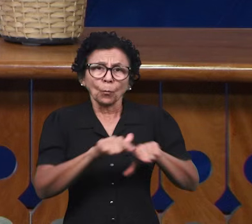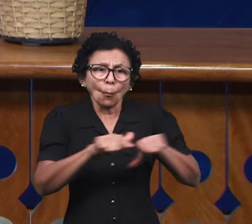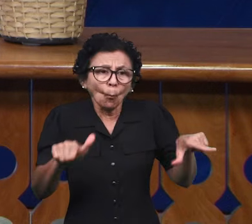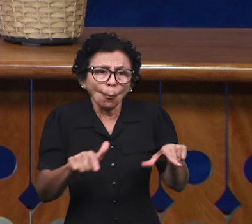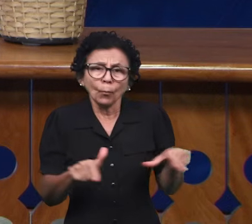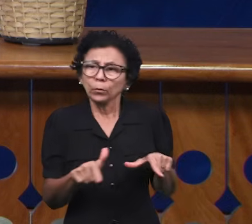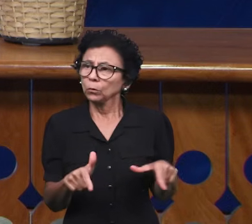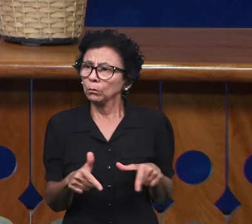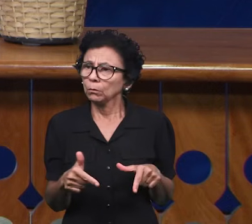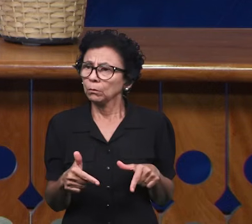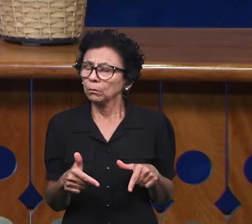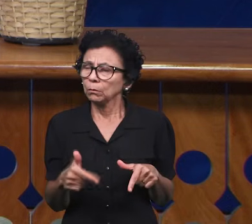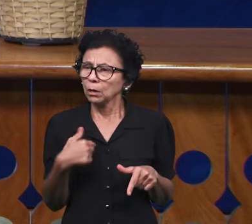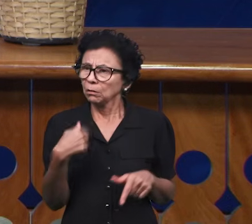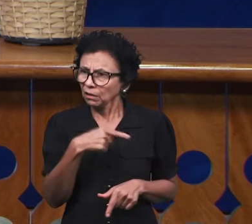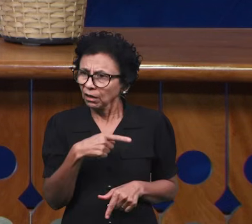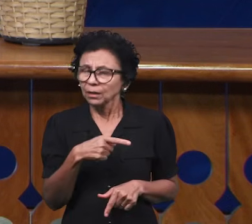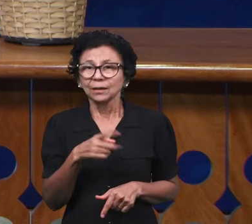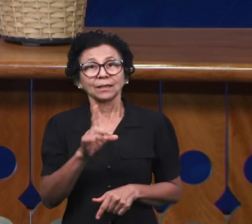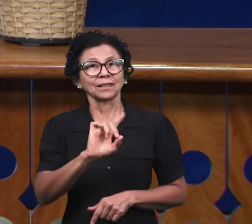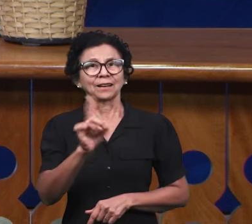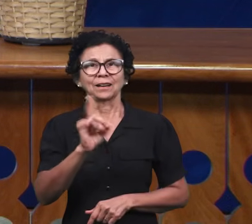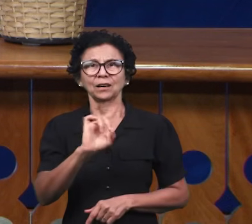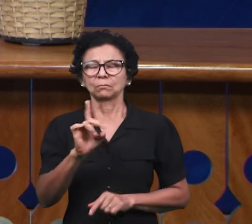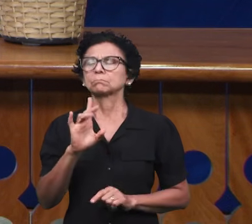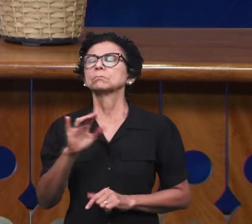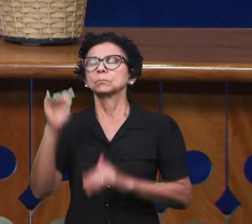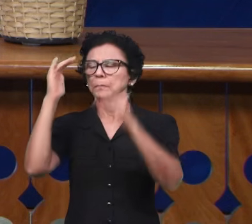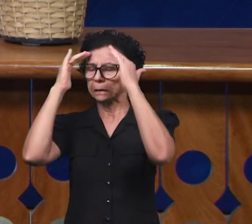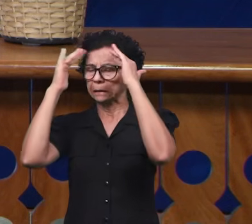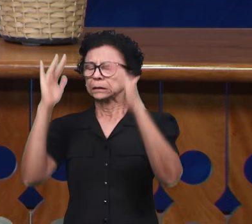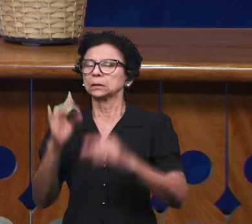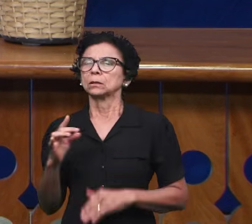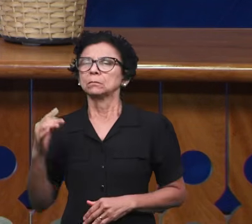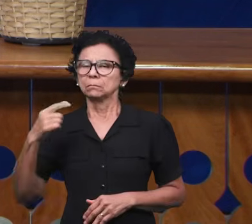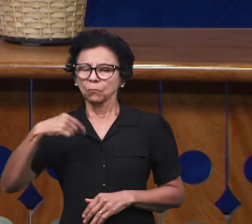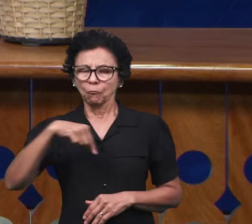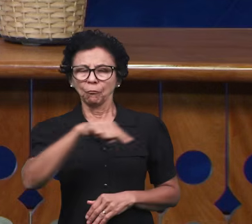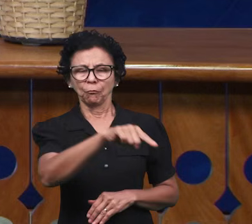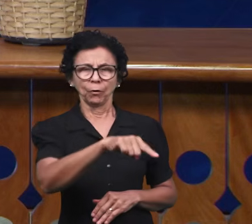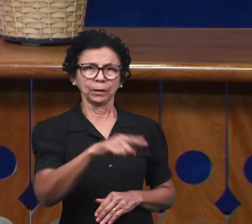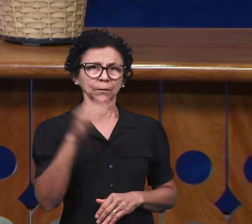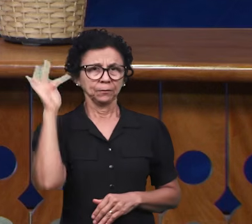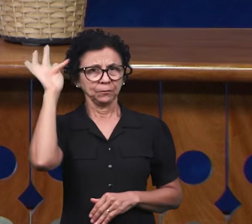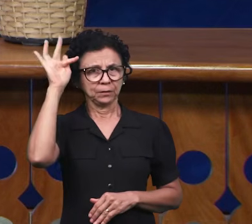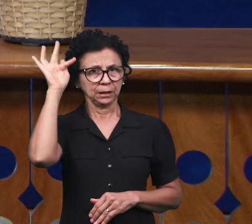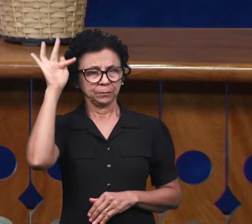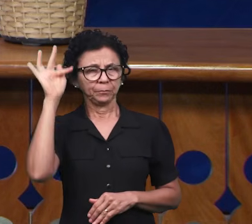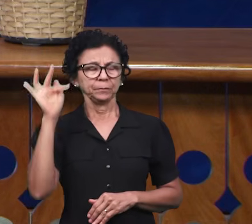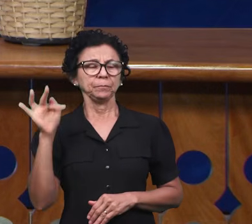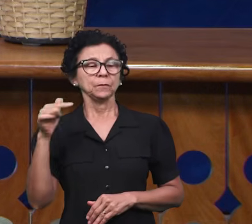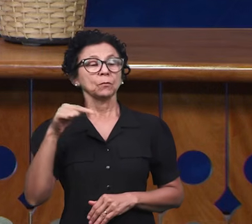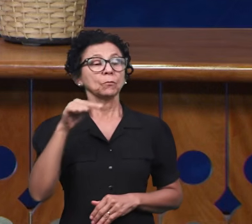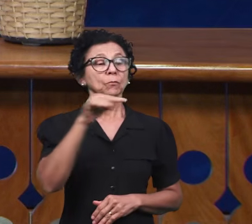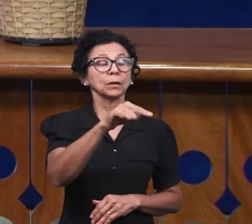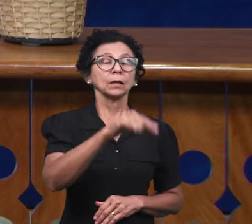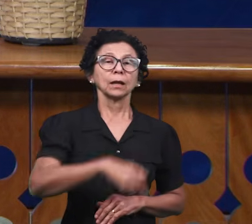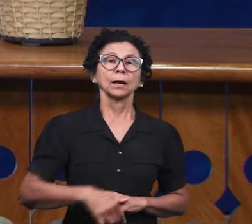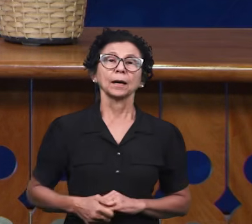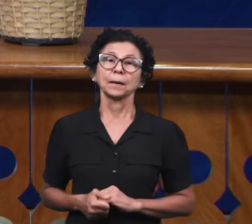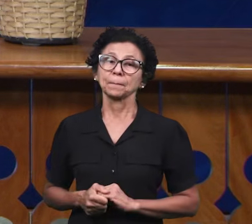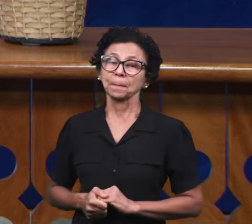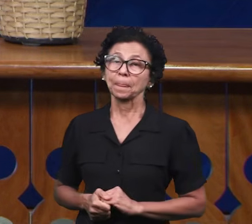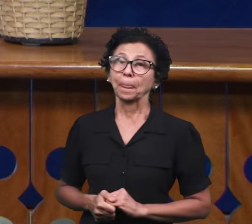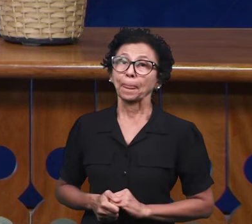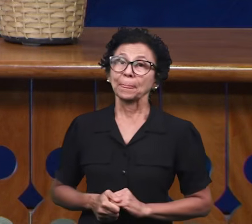a revelação, o Senhor deu a revelação para ele, ele foi. E a palavra fala que, ao chegar ali, o Espírito disse a Filipe,